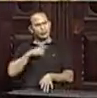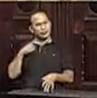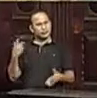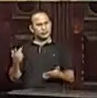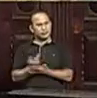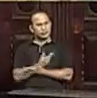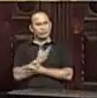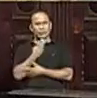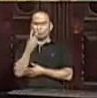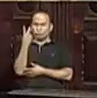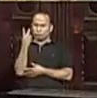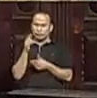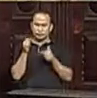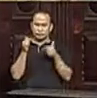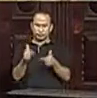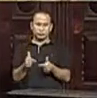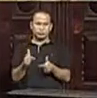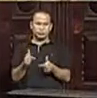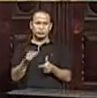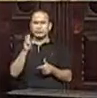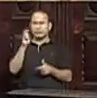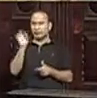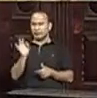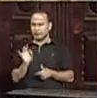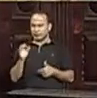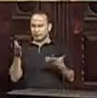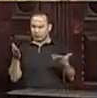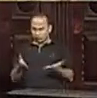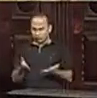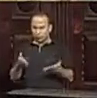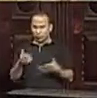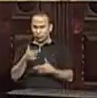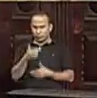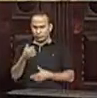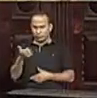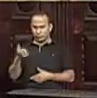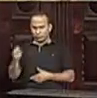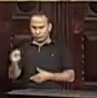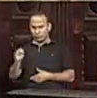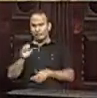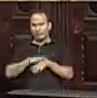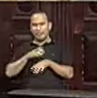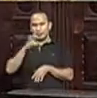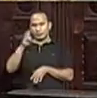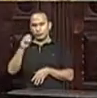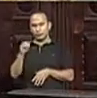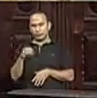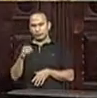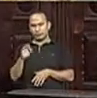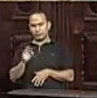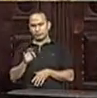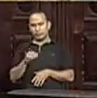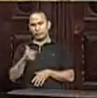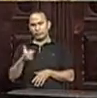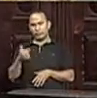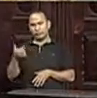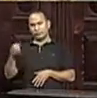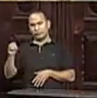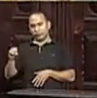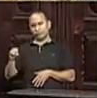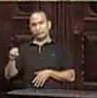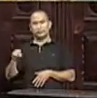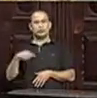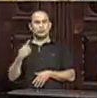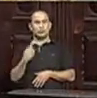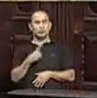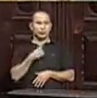vem em dois momentos, 50% agora em 2018 e mais 50% em 2019. E nós